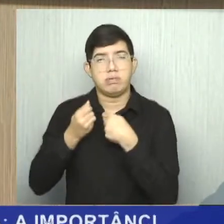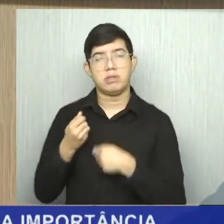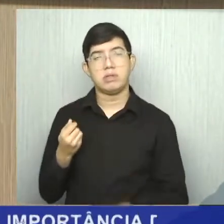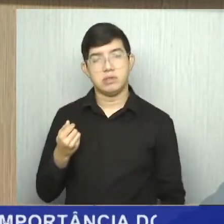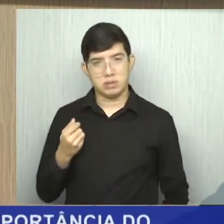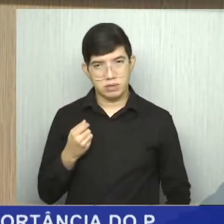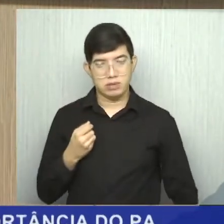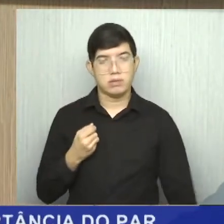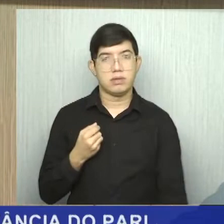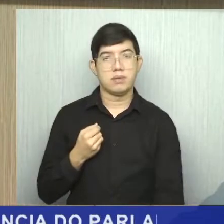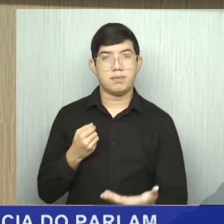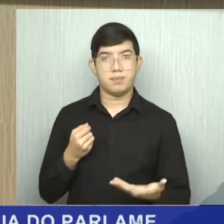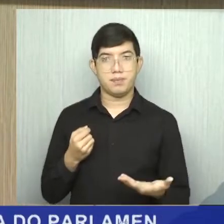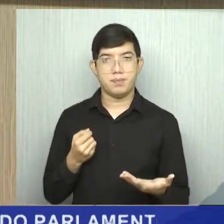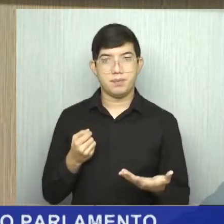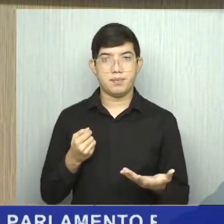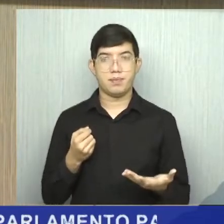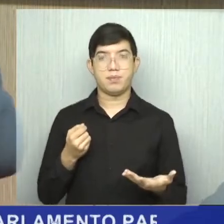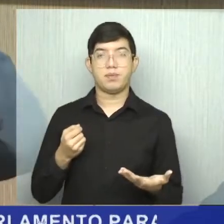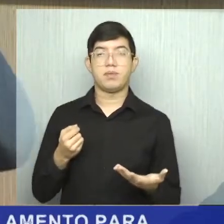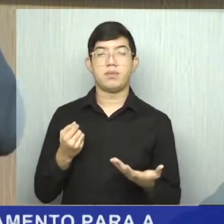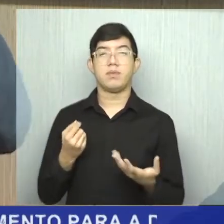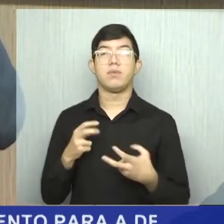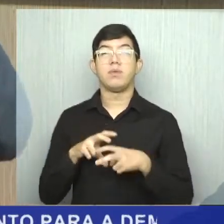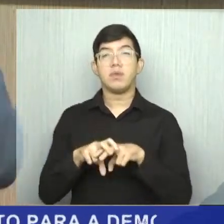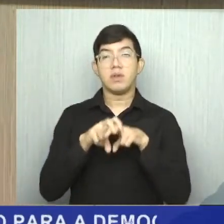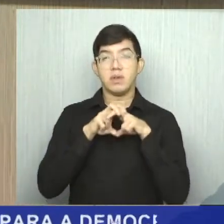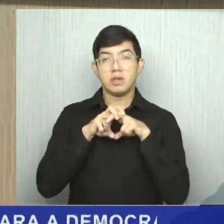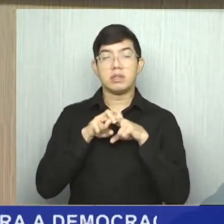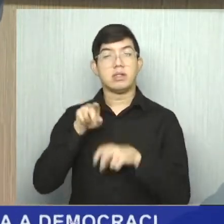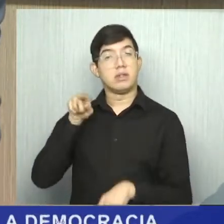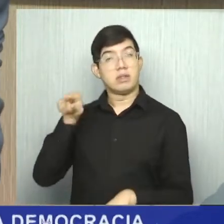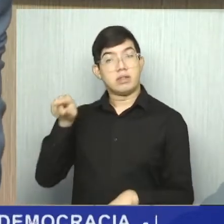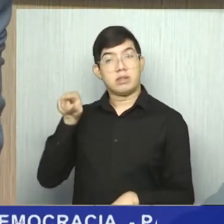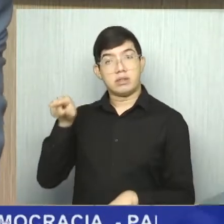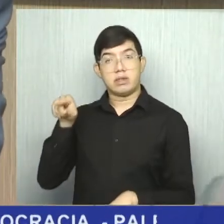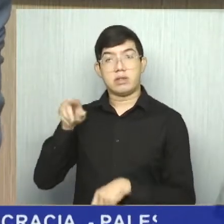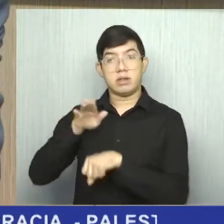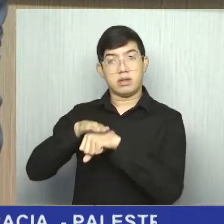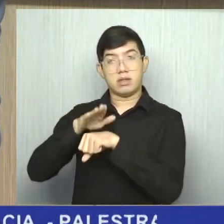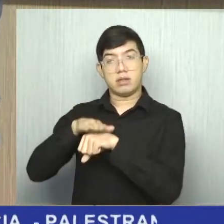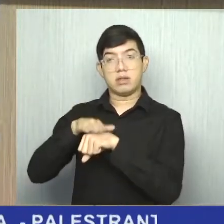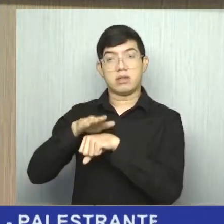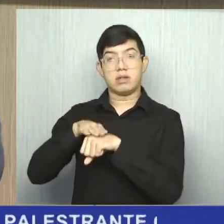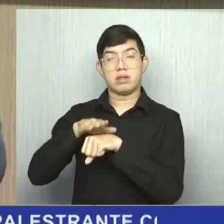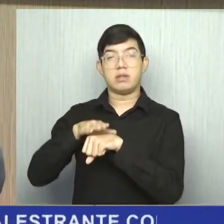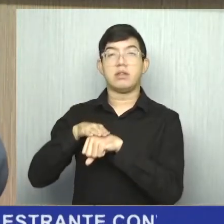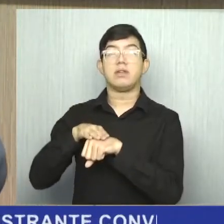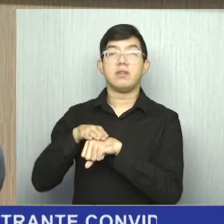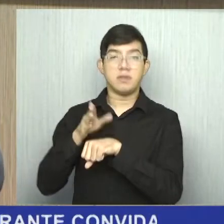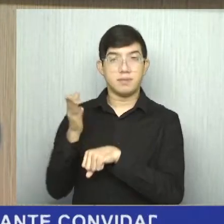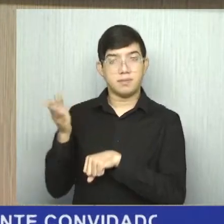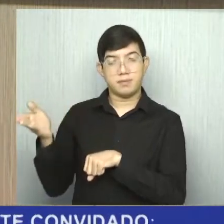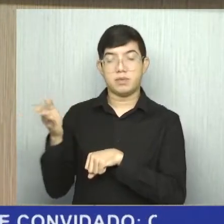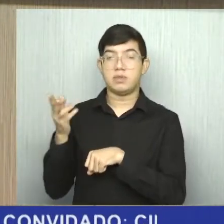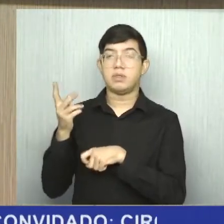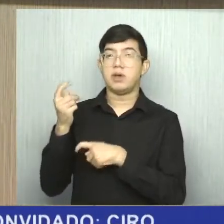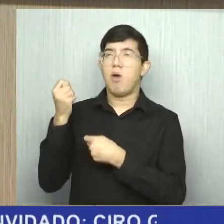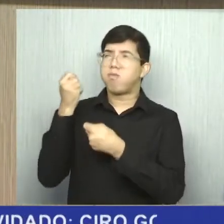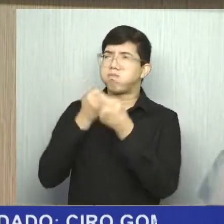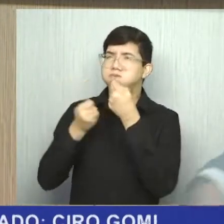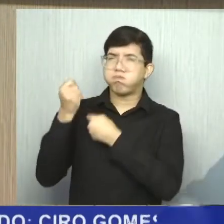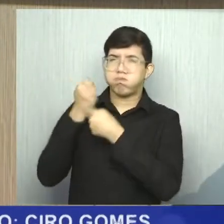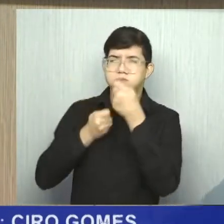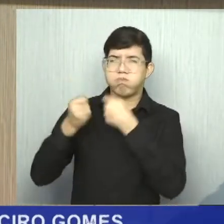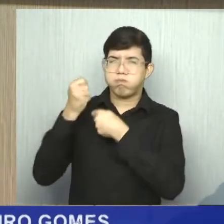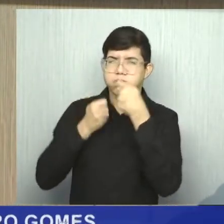importante e tal. Porém, o resultado desta selvageria dos fundos de pensão dos trabalhadores os aproveita